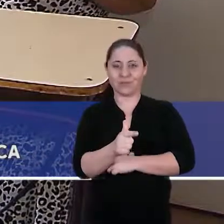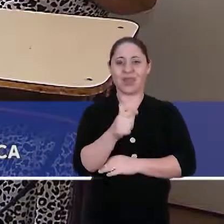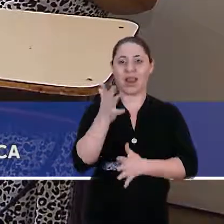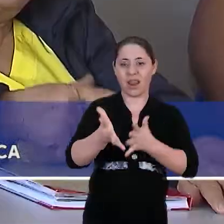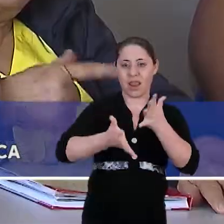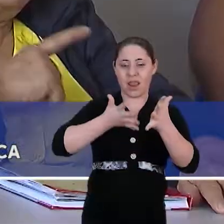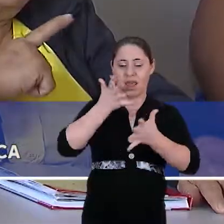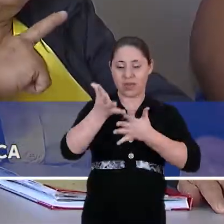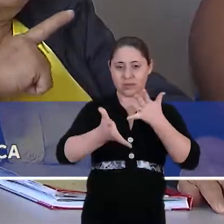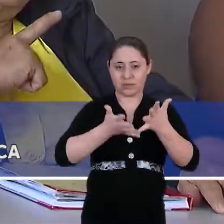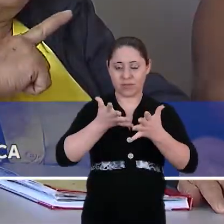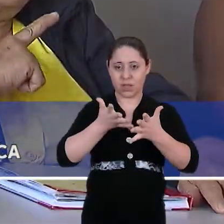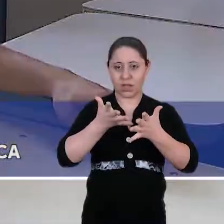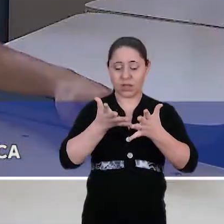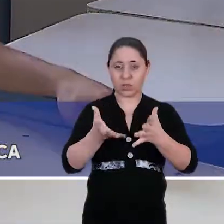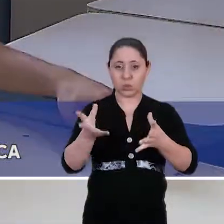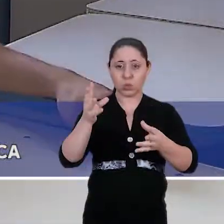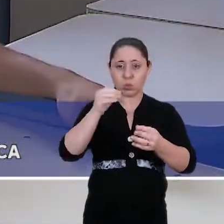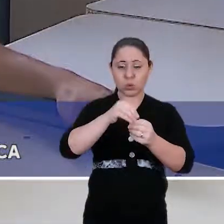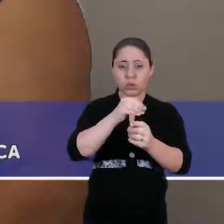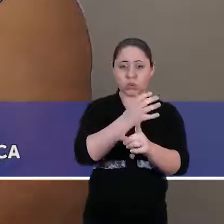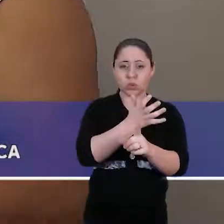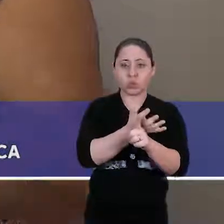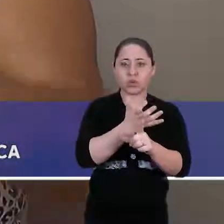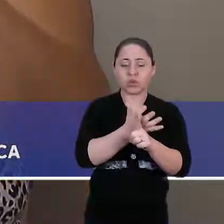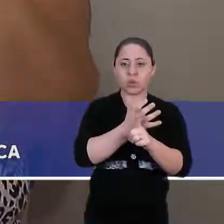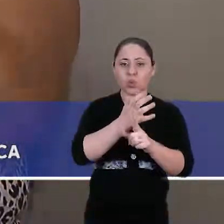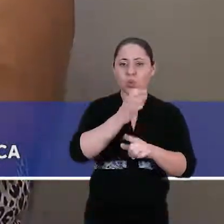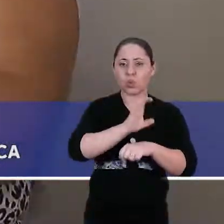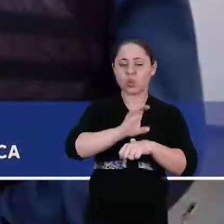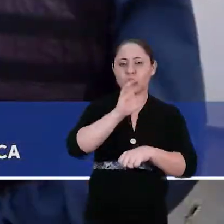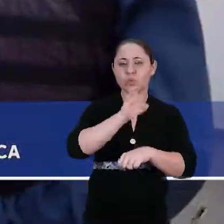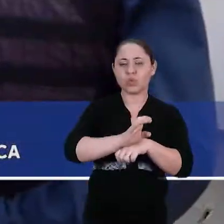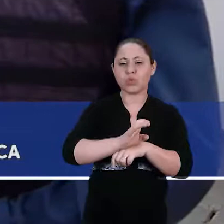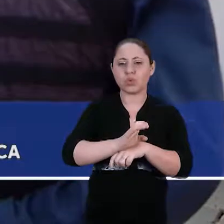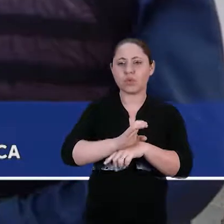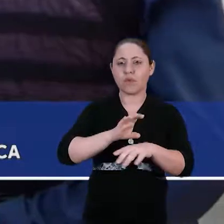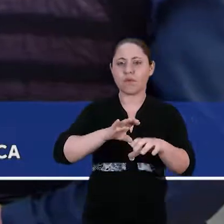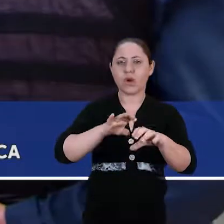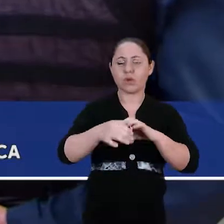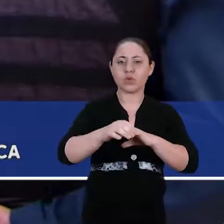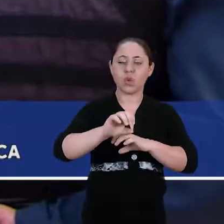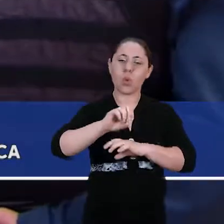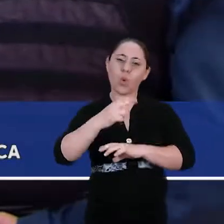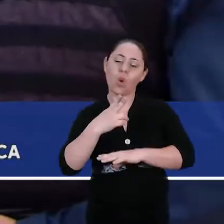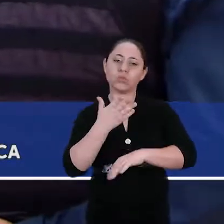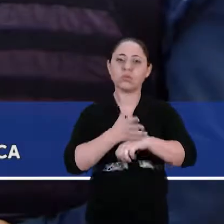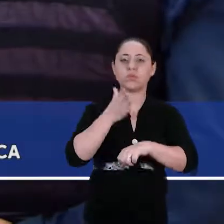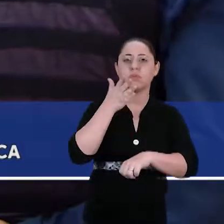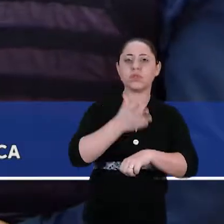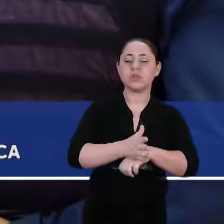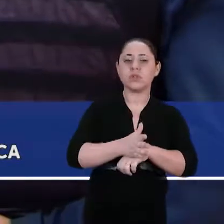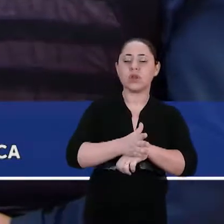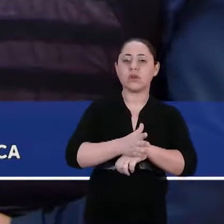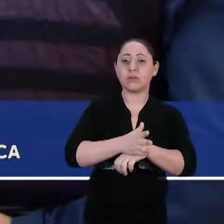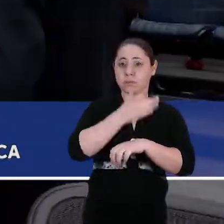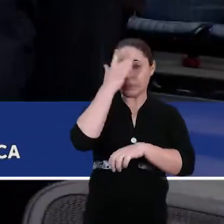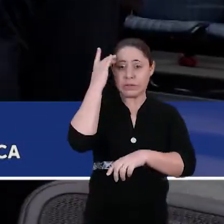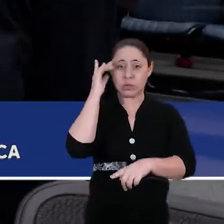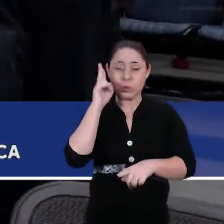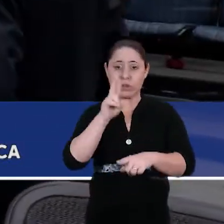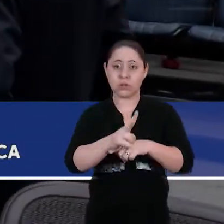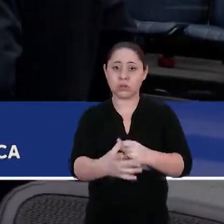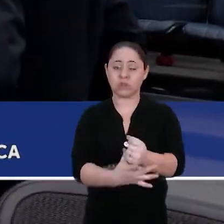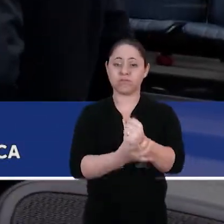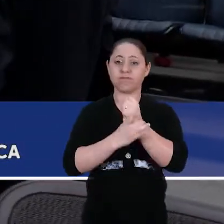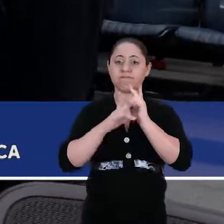de sinais na grade curricular nos cursos de formação ou capacitação de agentes de segurança pública. O